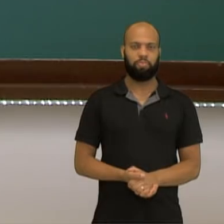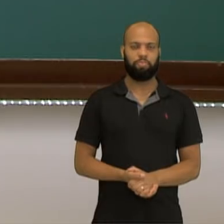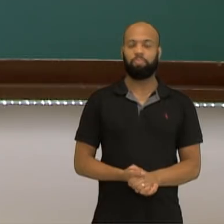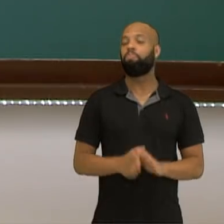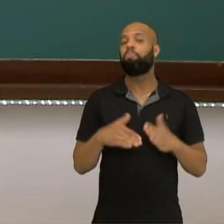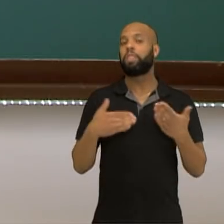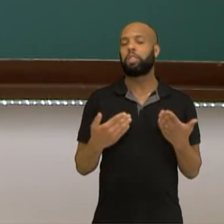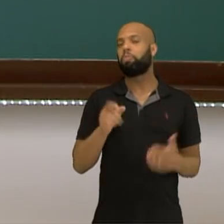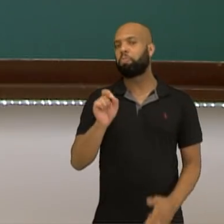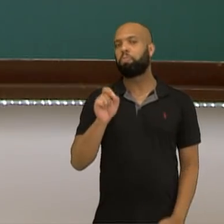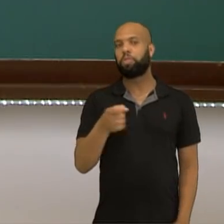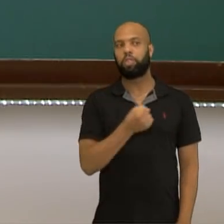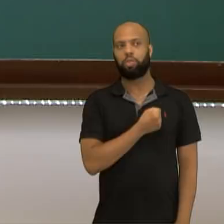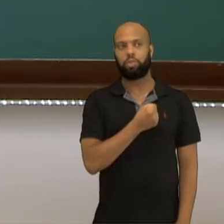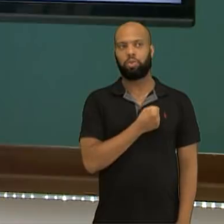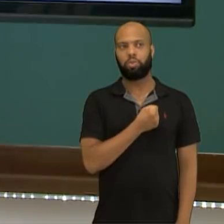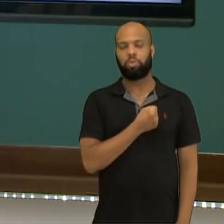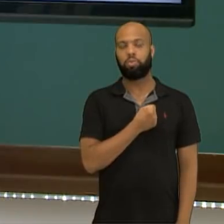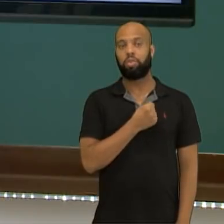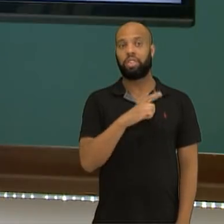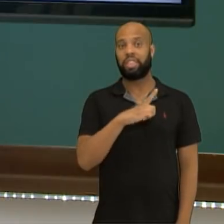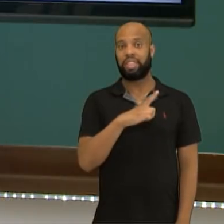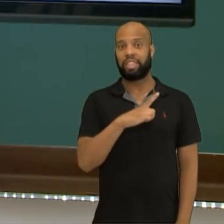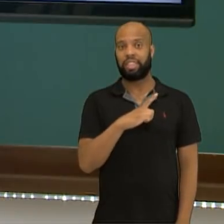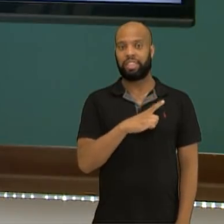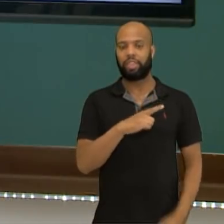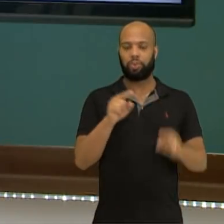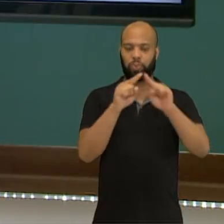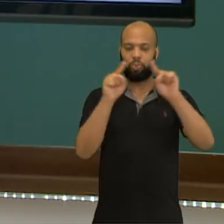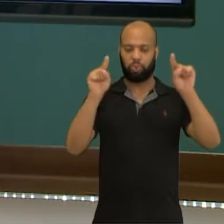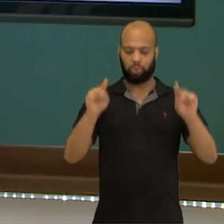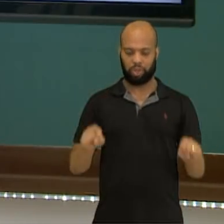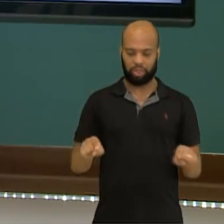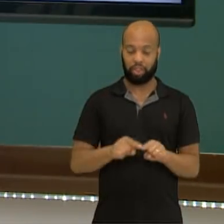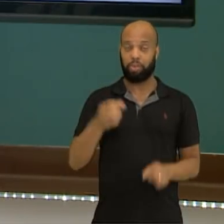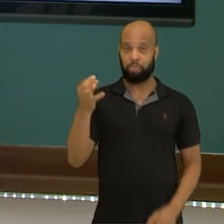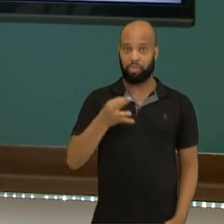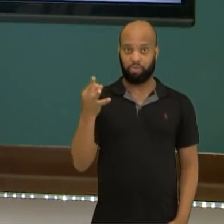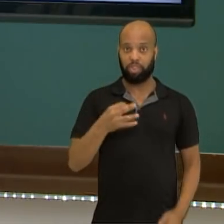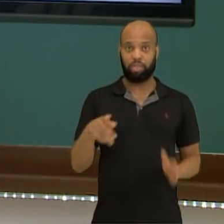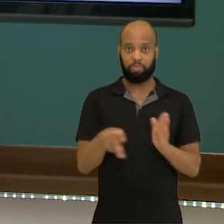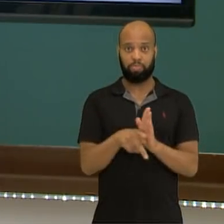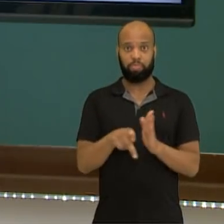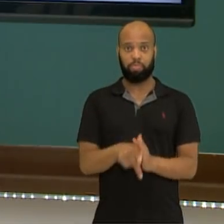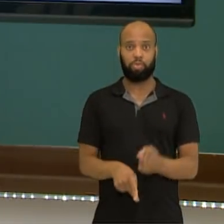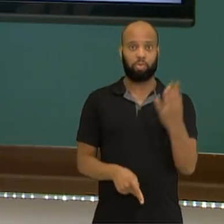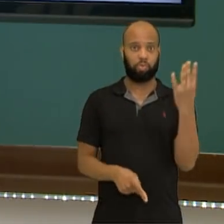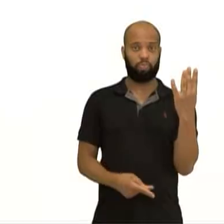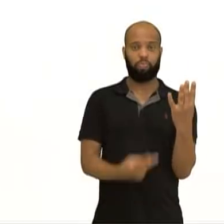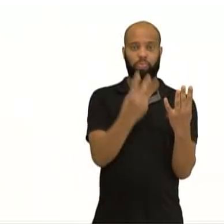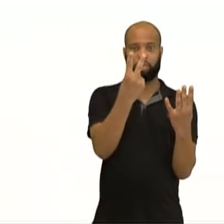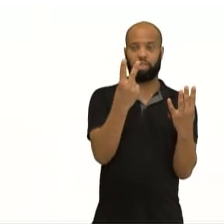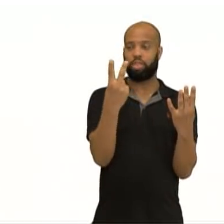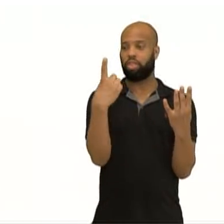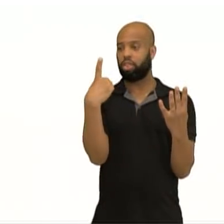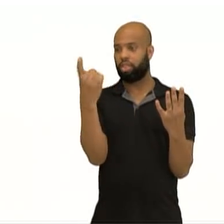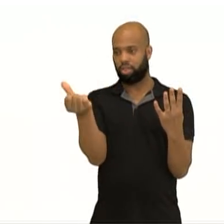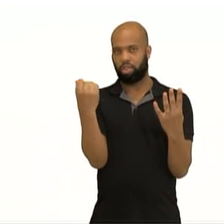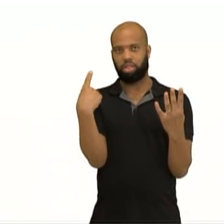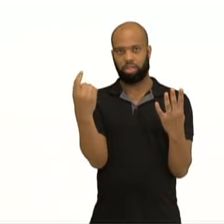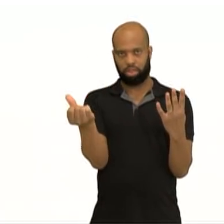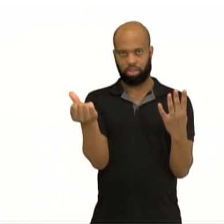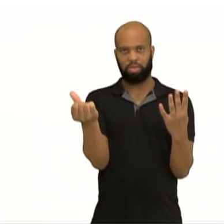Quem seria o meu quadrado perfeito do 4 ao quadrado? 4 vezes 4, 16, certo?